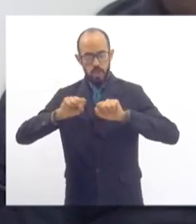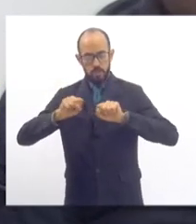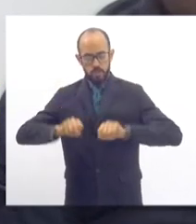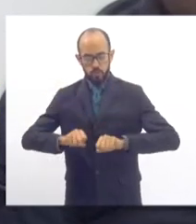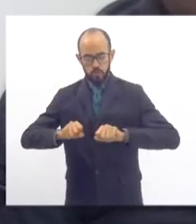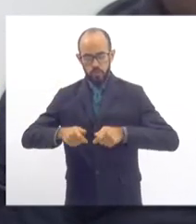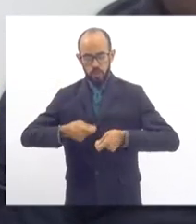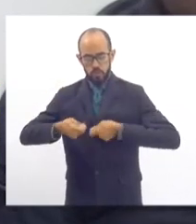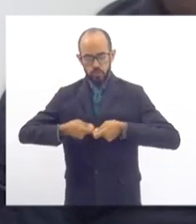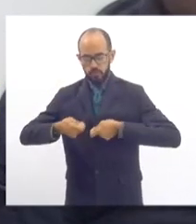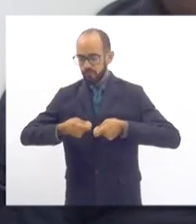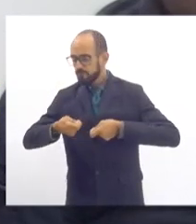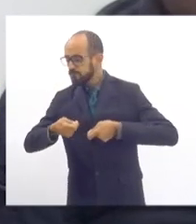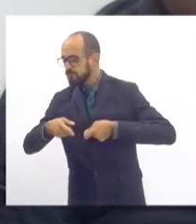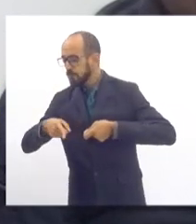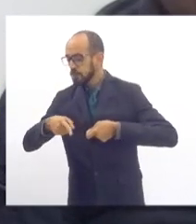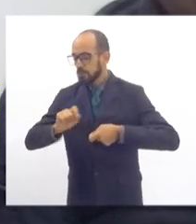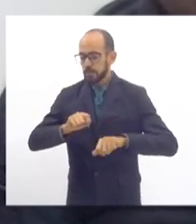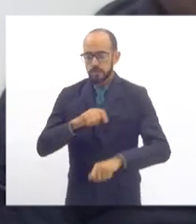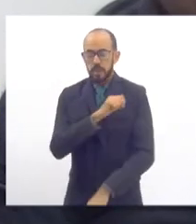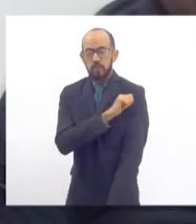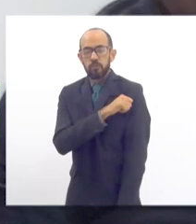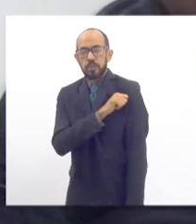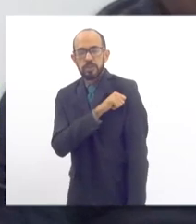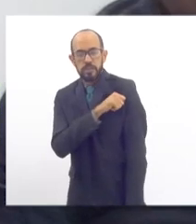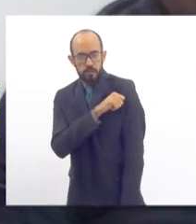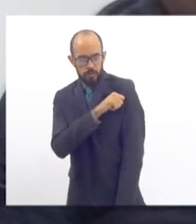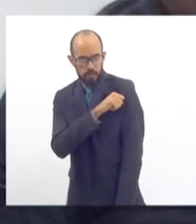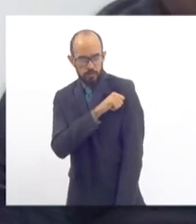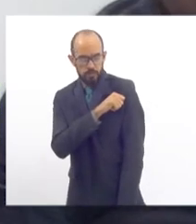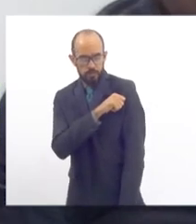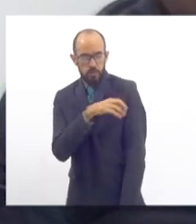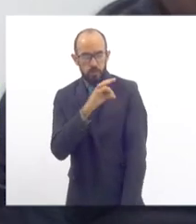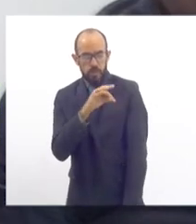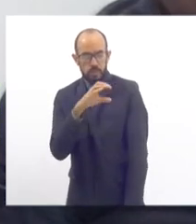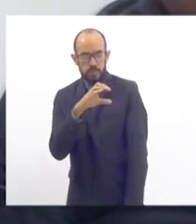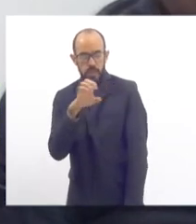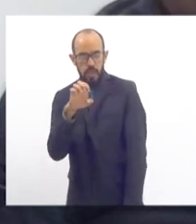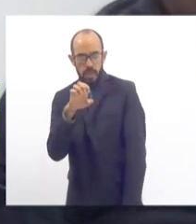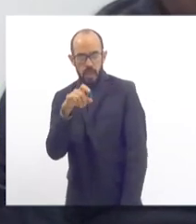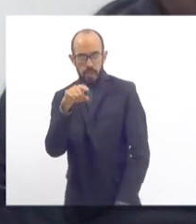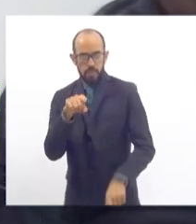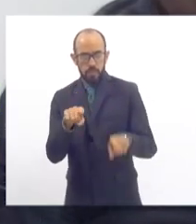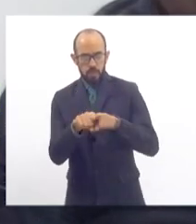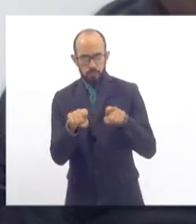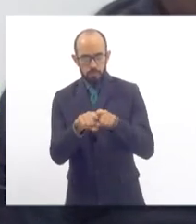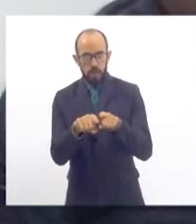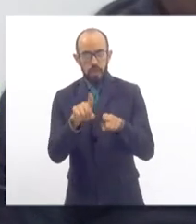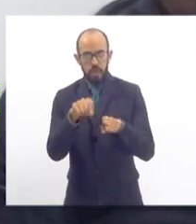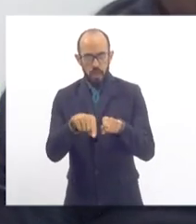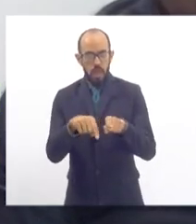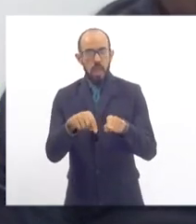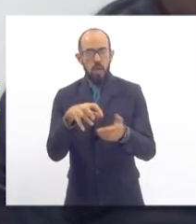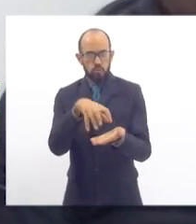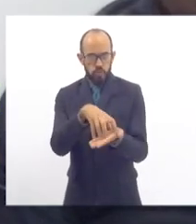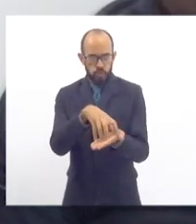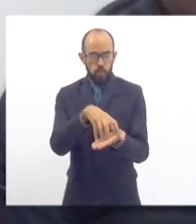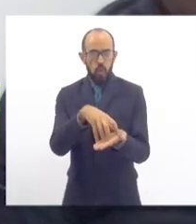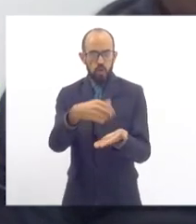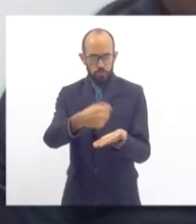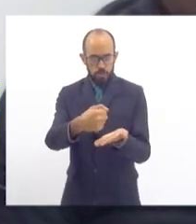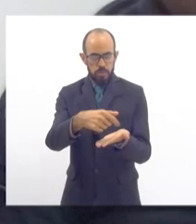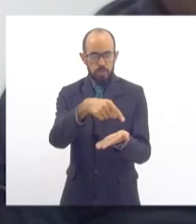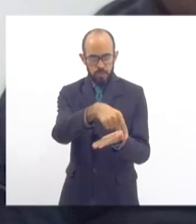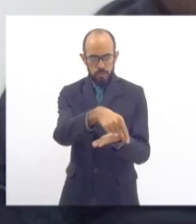institucional de fiscalizar as contas públicas, o TCE, que é um órgão acessório da Assembleia, também é um órgão necessário para isso, e toda